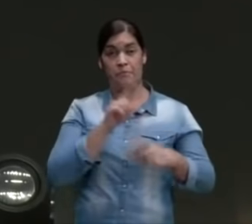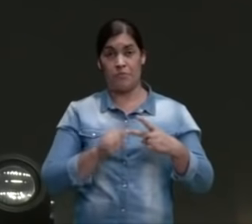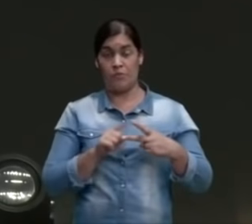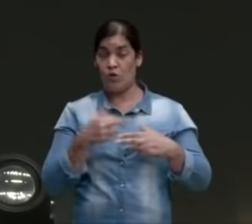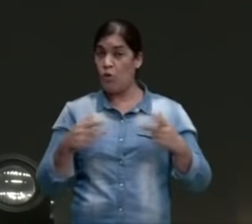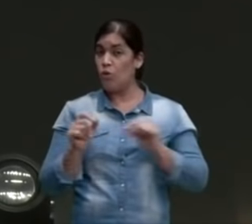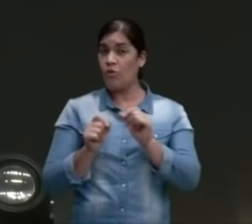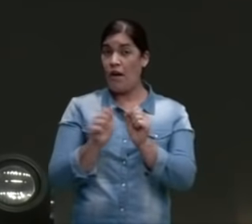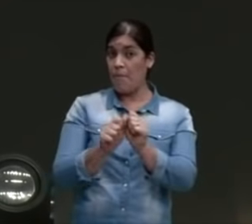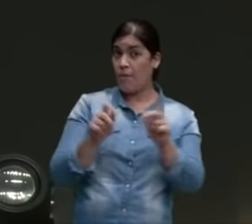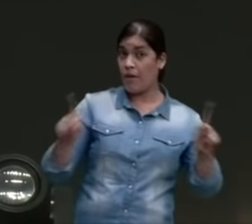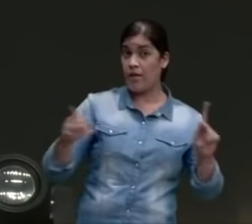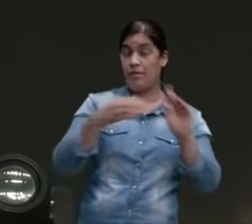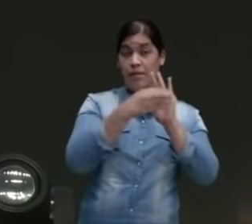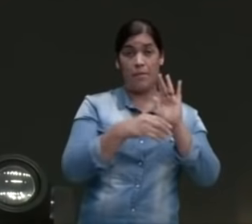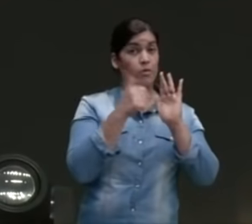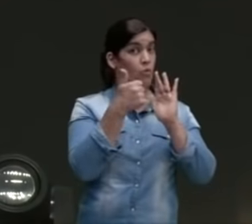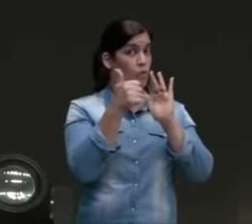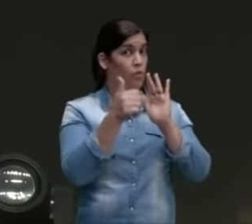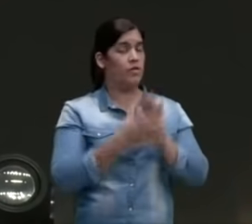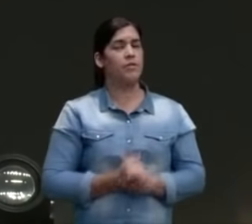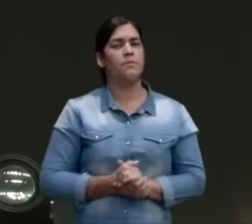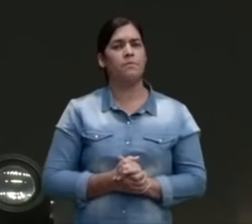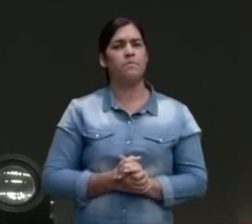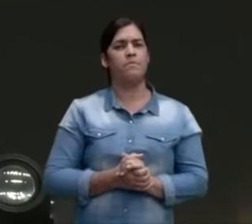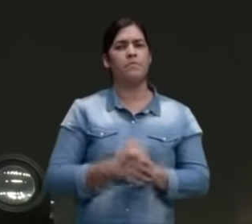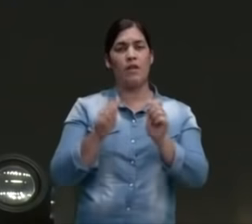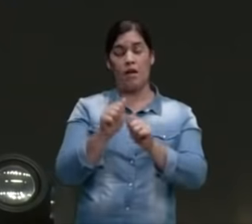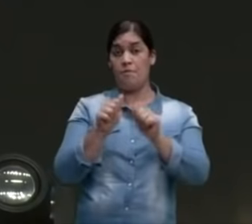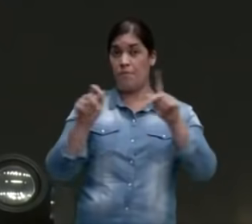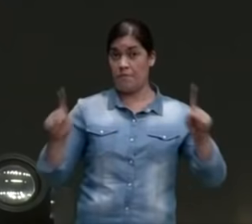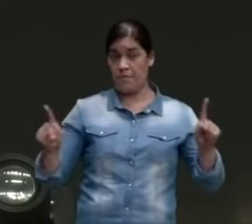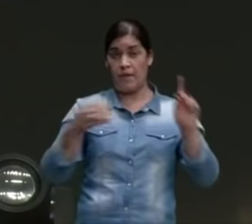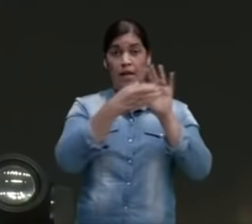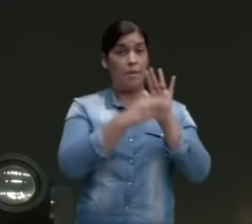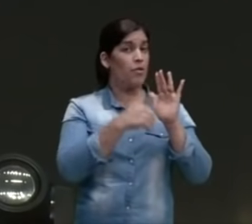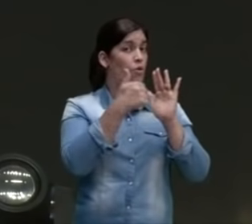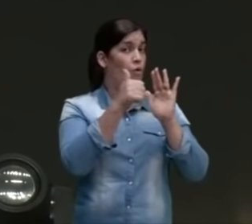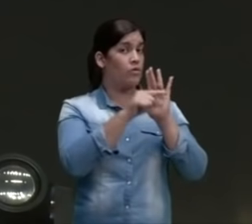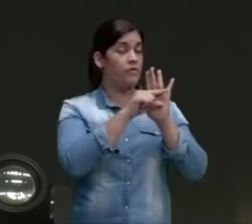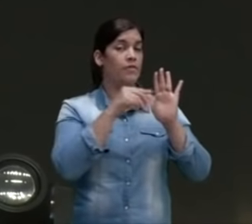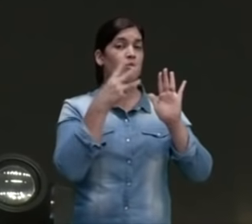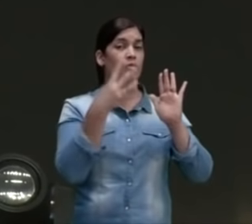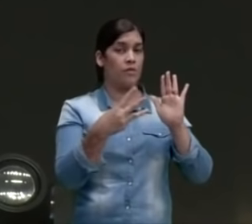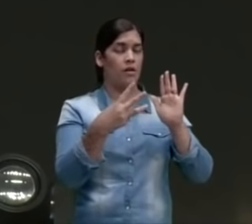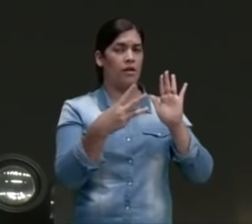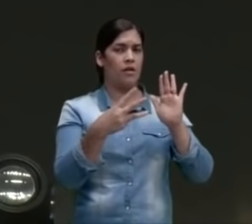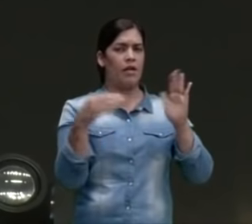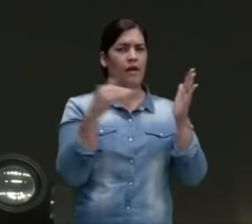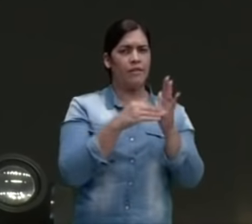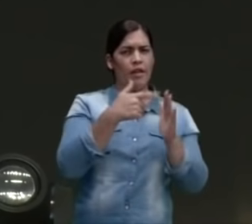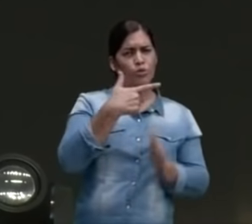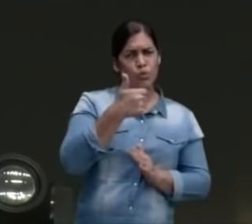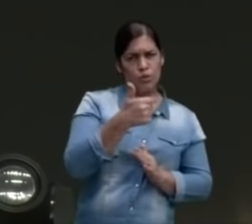Apocalipse, capítulo 11. Apocalipse, capítulo 11, o versículo 3 ao versículo